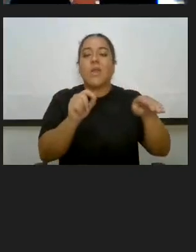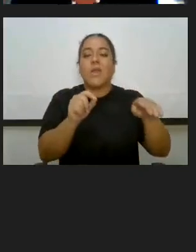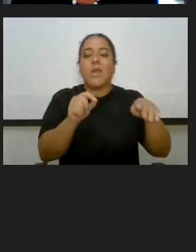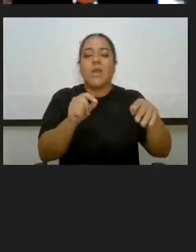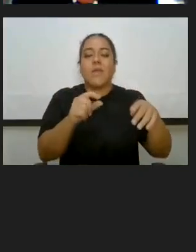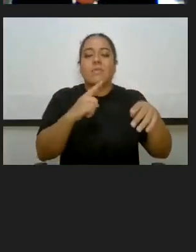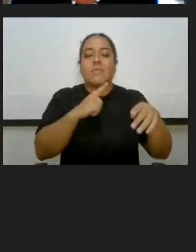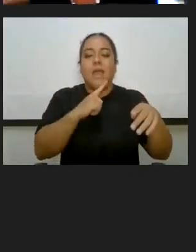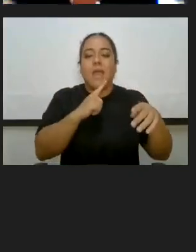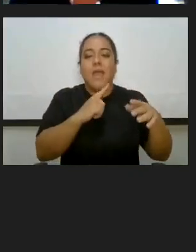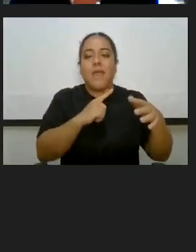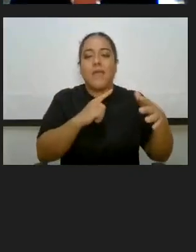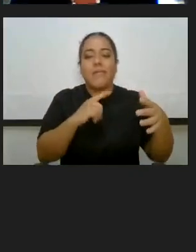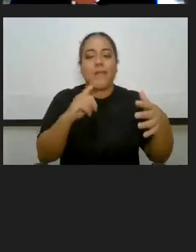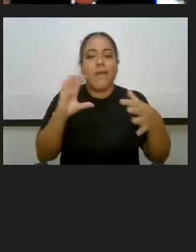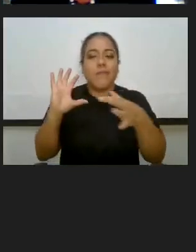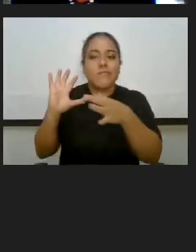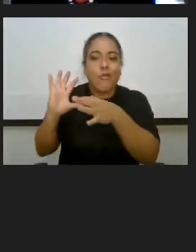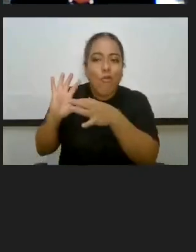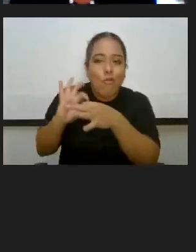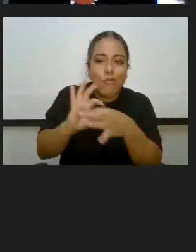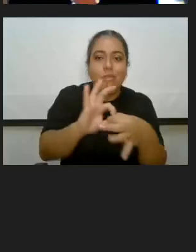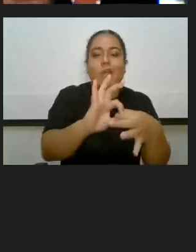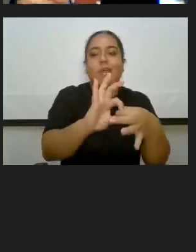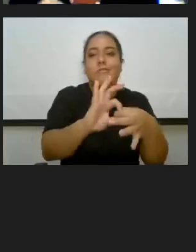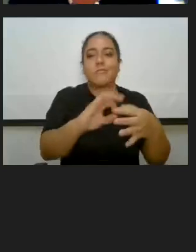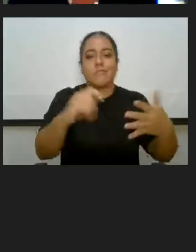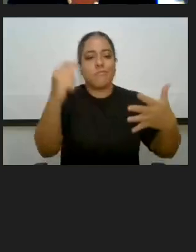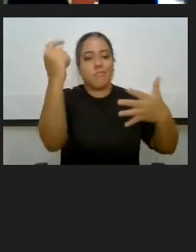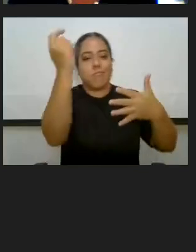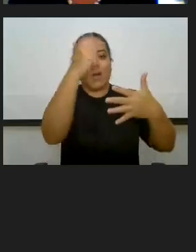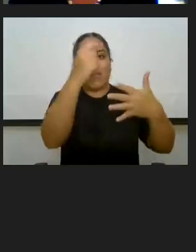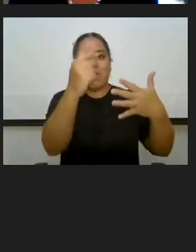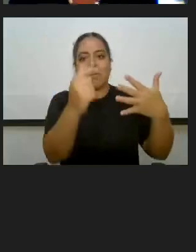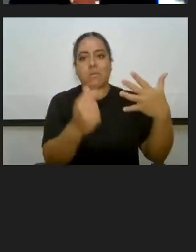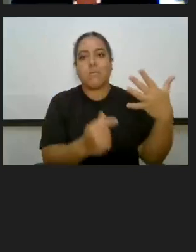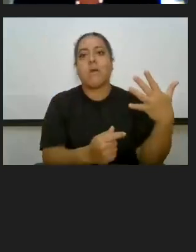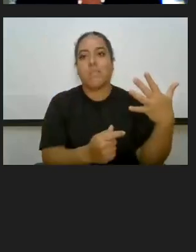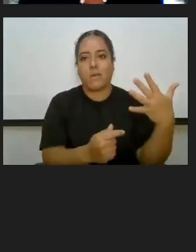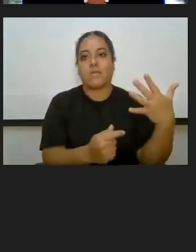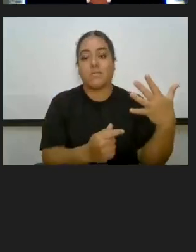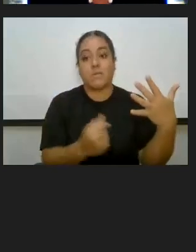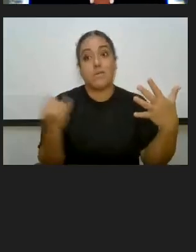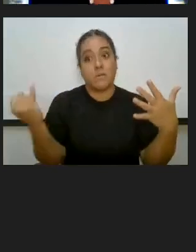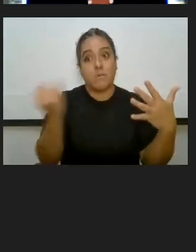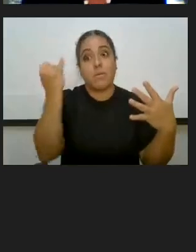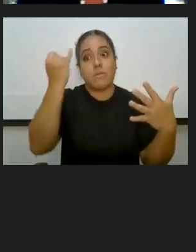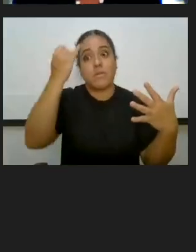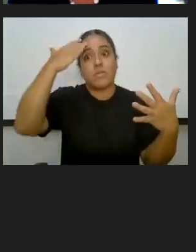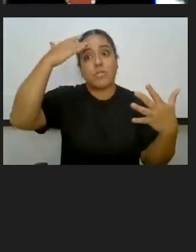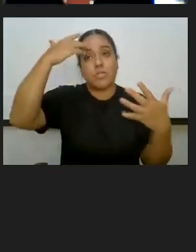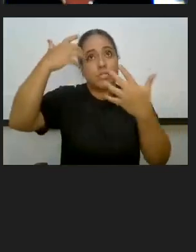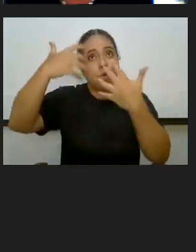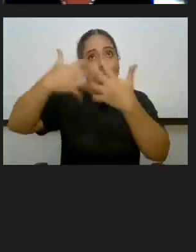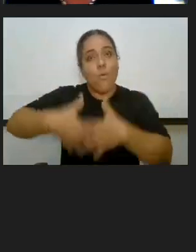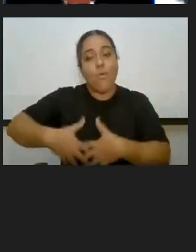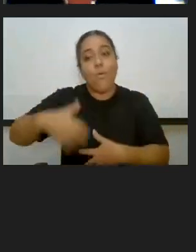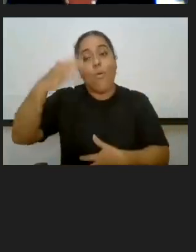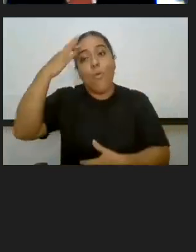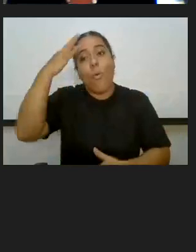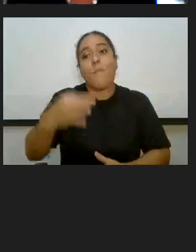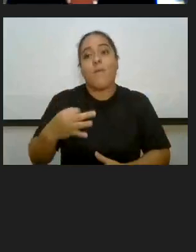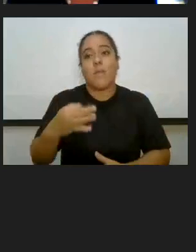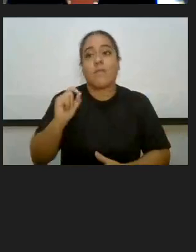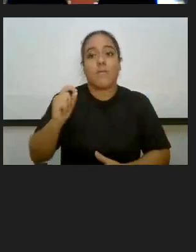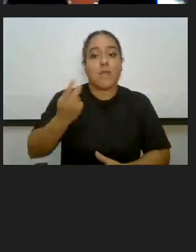aí algumas questões que nos têm sido muito cara na nossa própria história da educação brasileira.